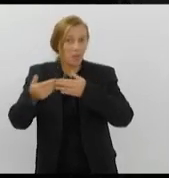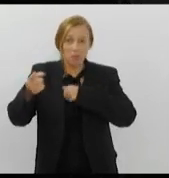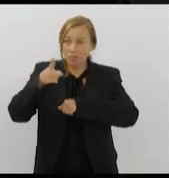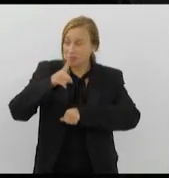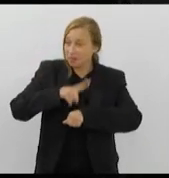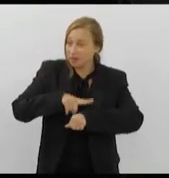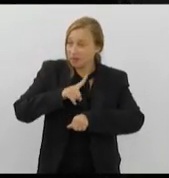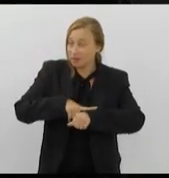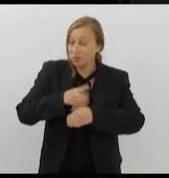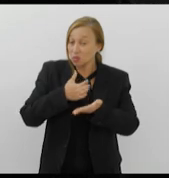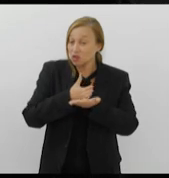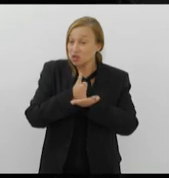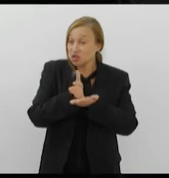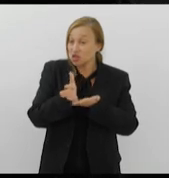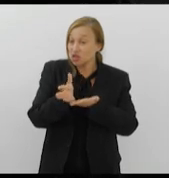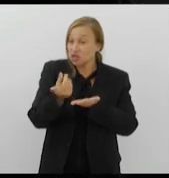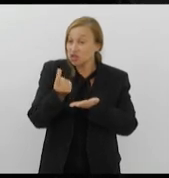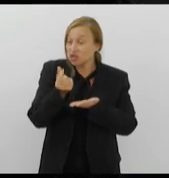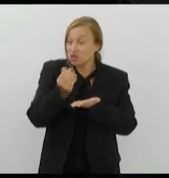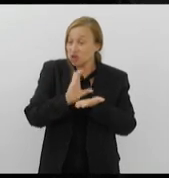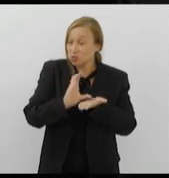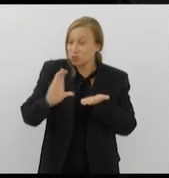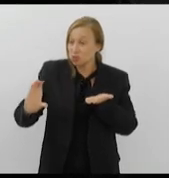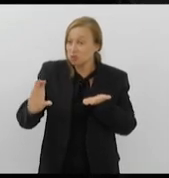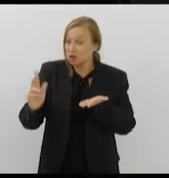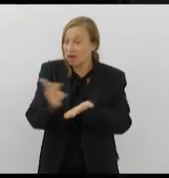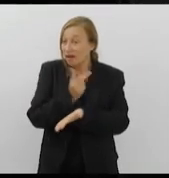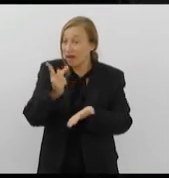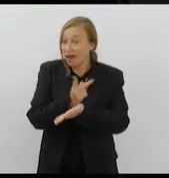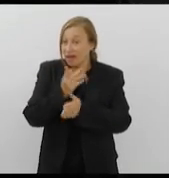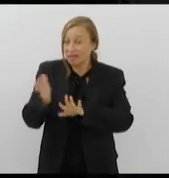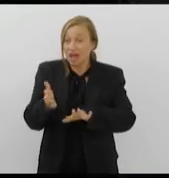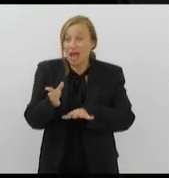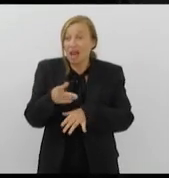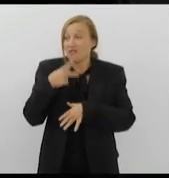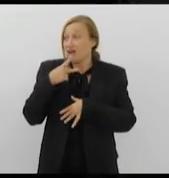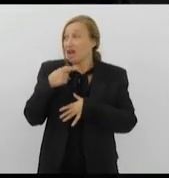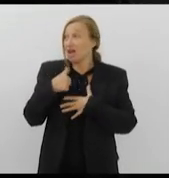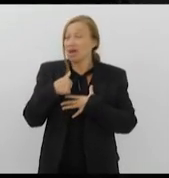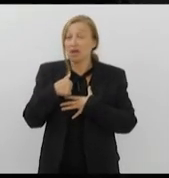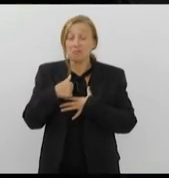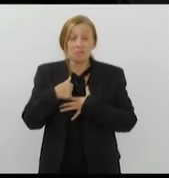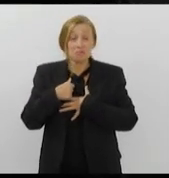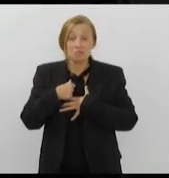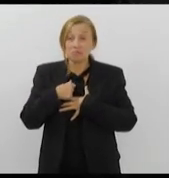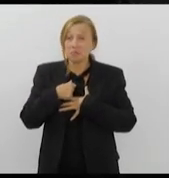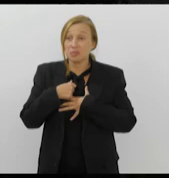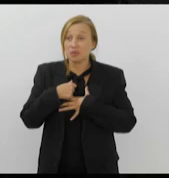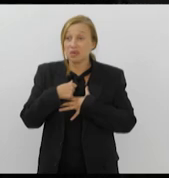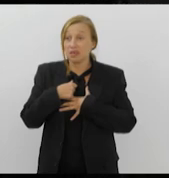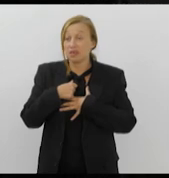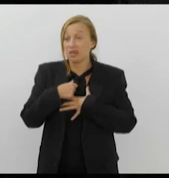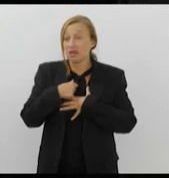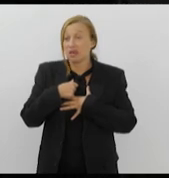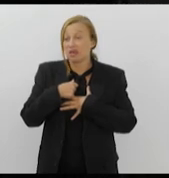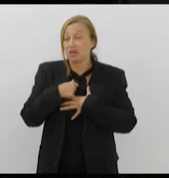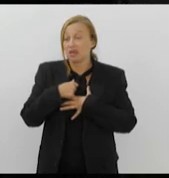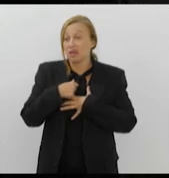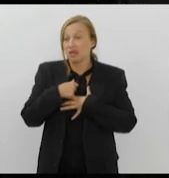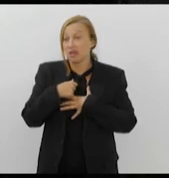por desvio de dinheiro público, e ela se vitimiza, né, porque foi chamada de